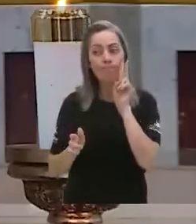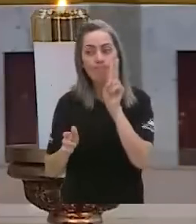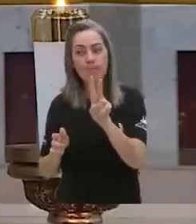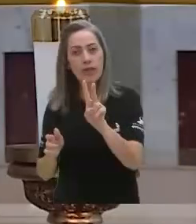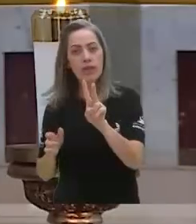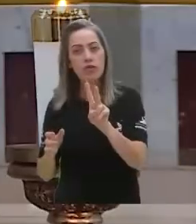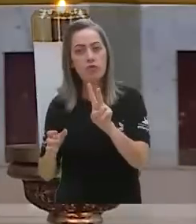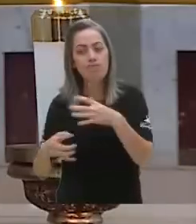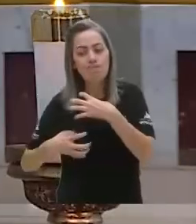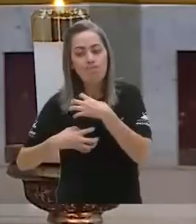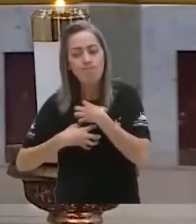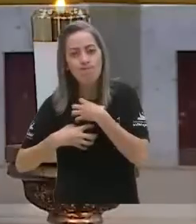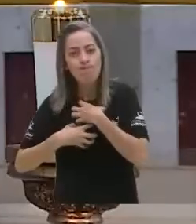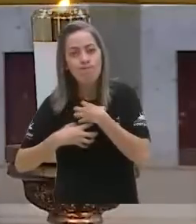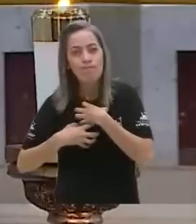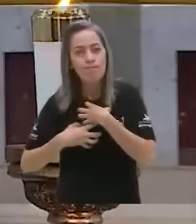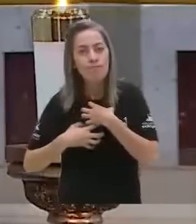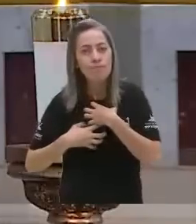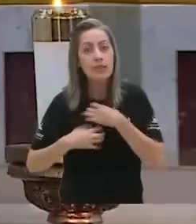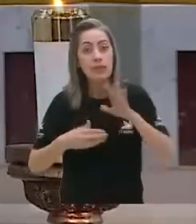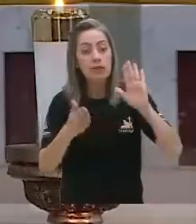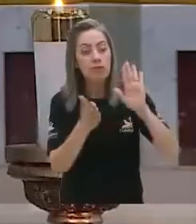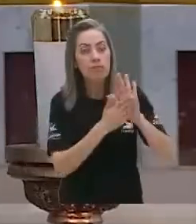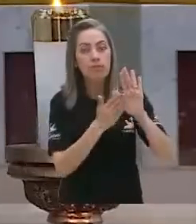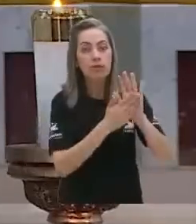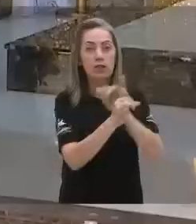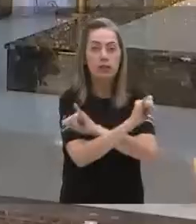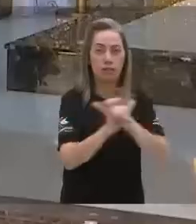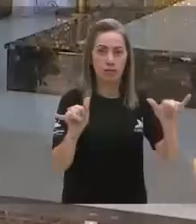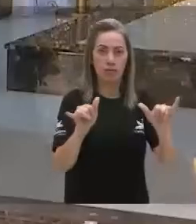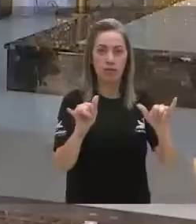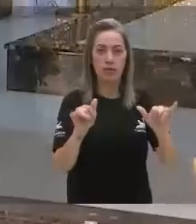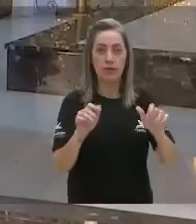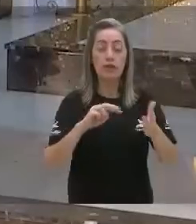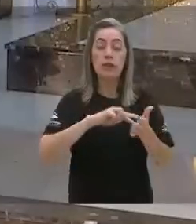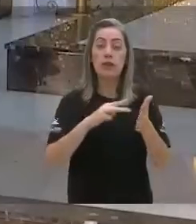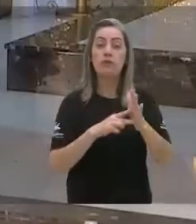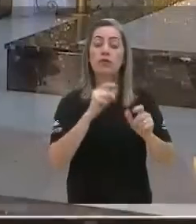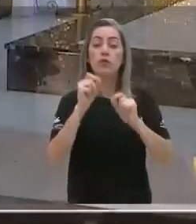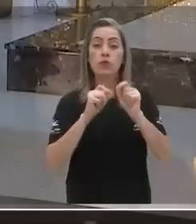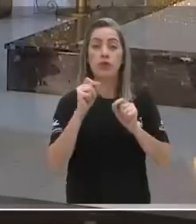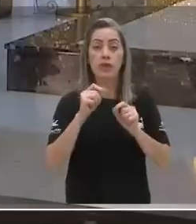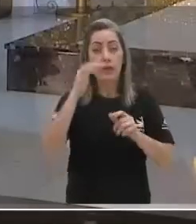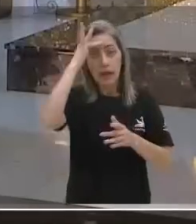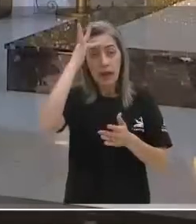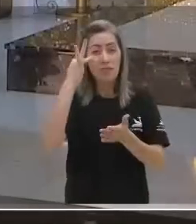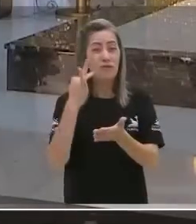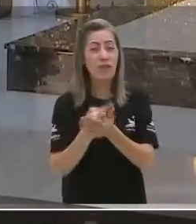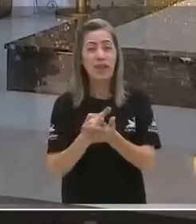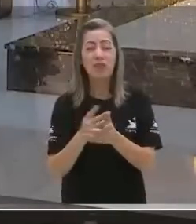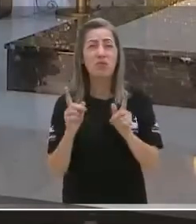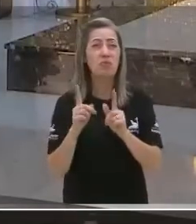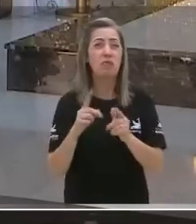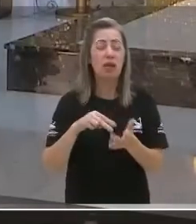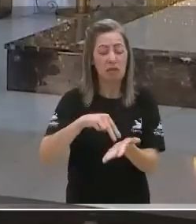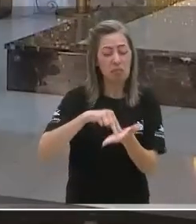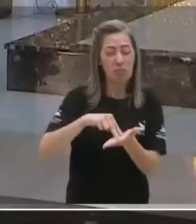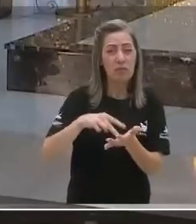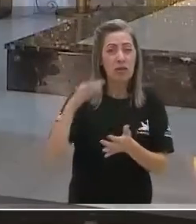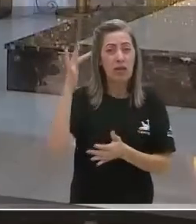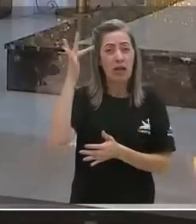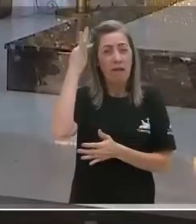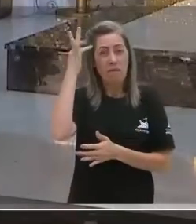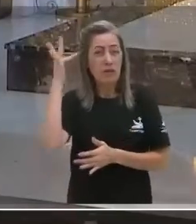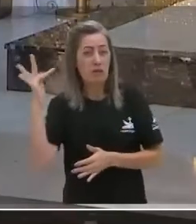e sejam testemunho. O que está falando? A nossa fé não é baseada na filosofia, não é baseada no